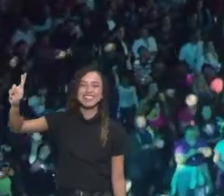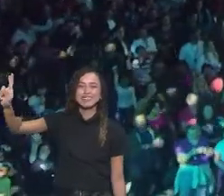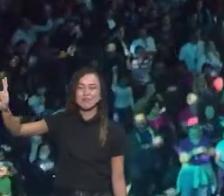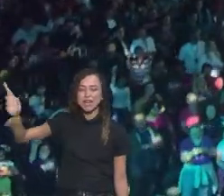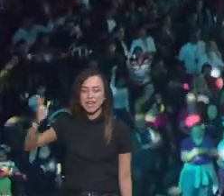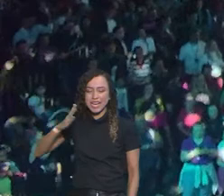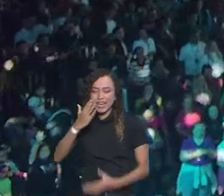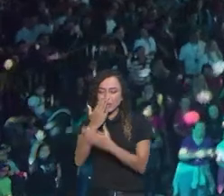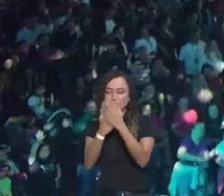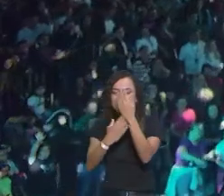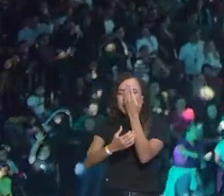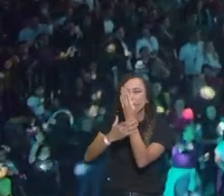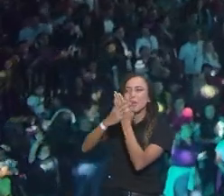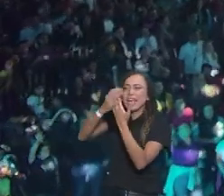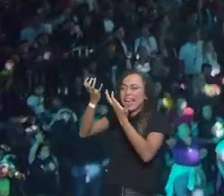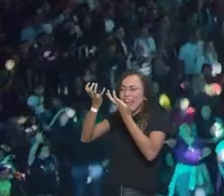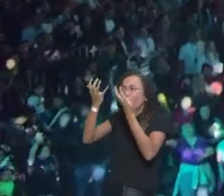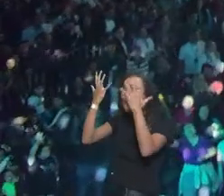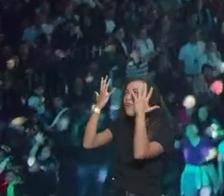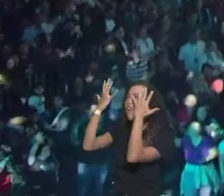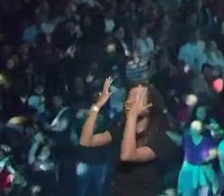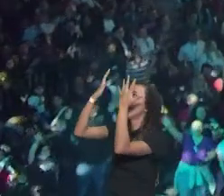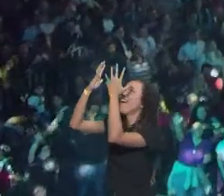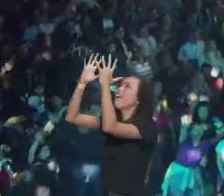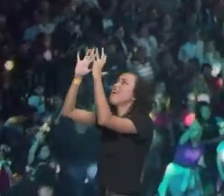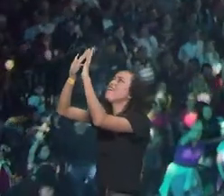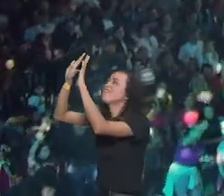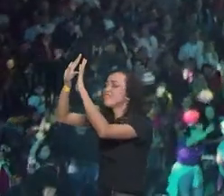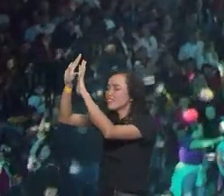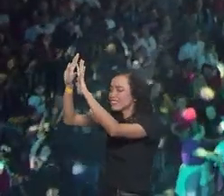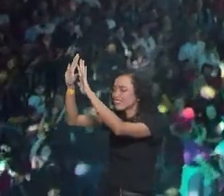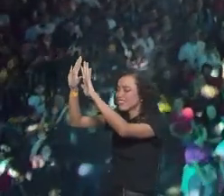as minhas mãos eu quero